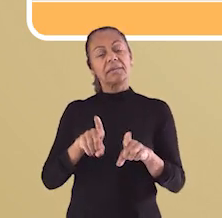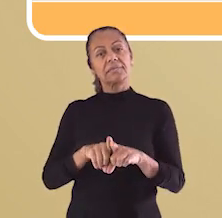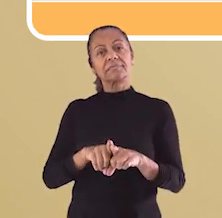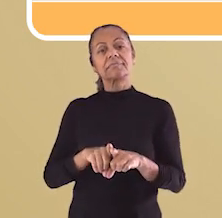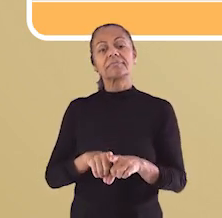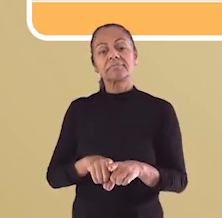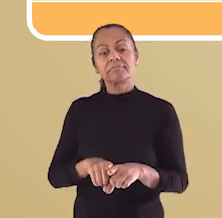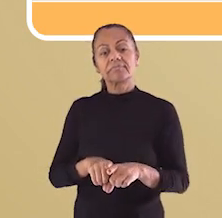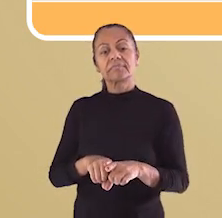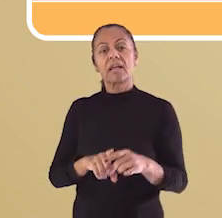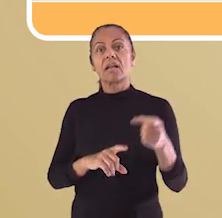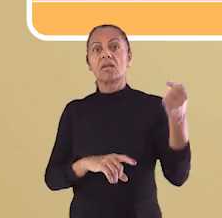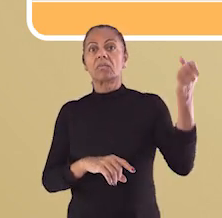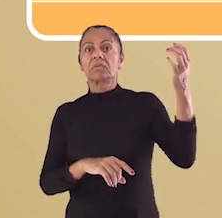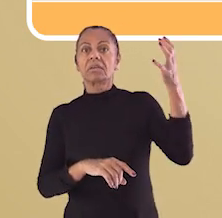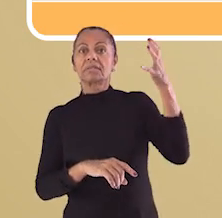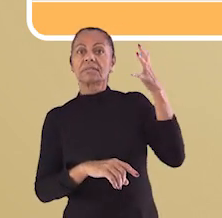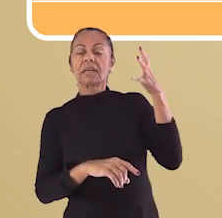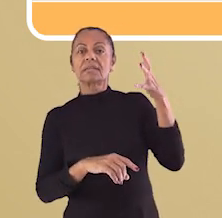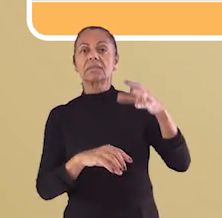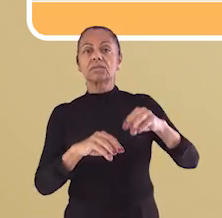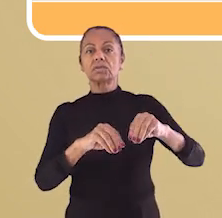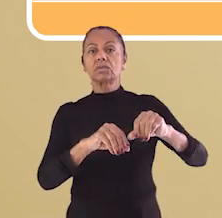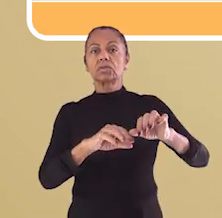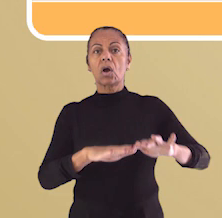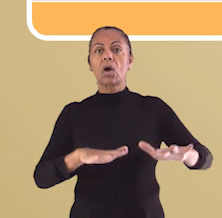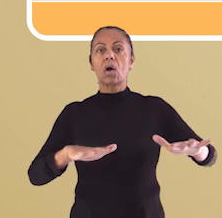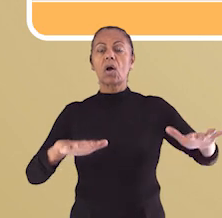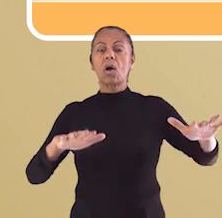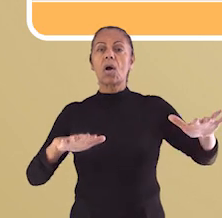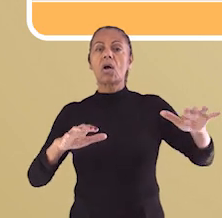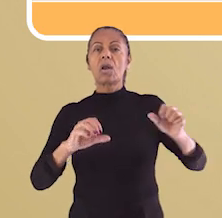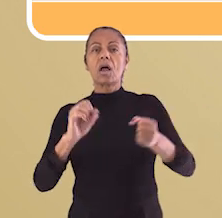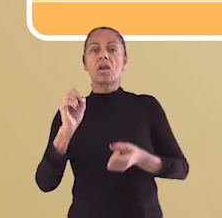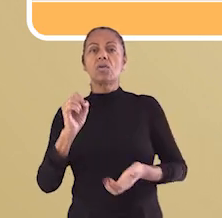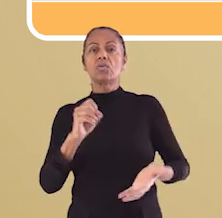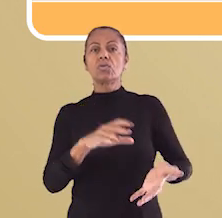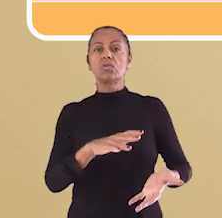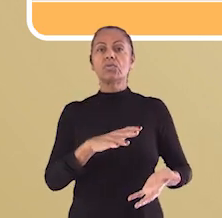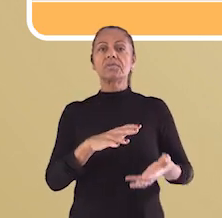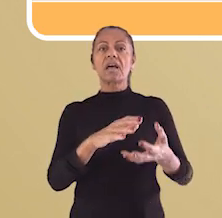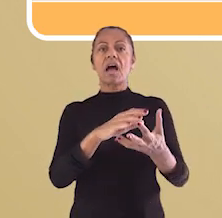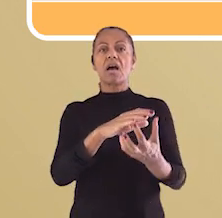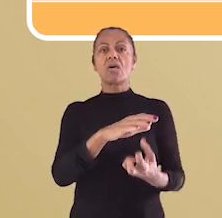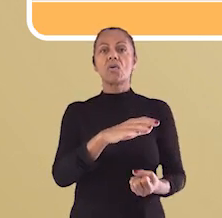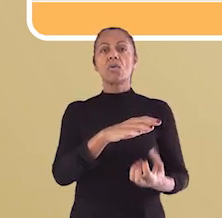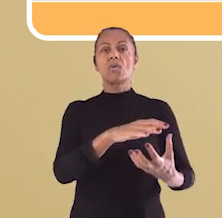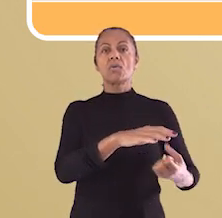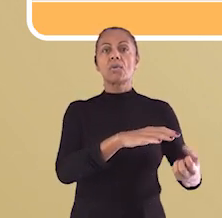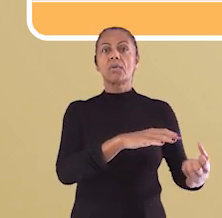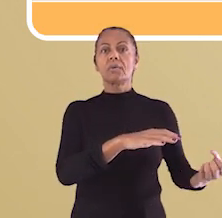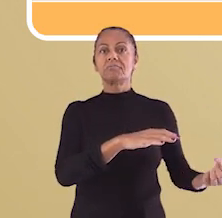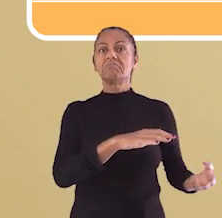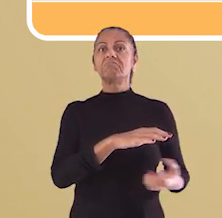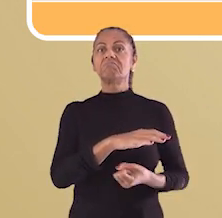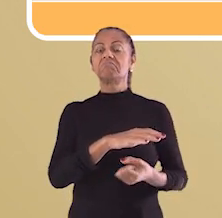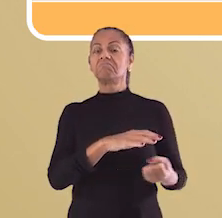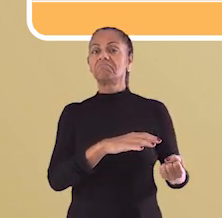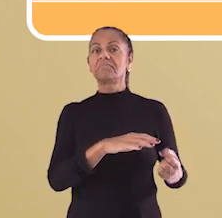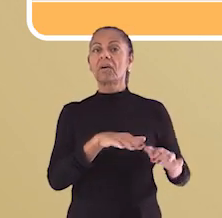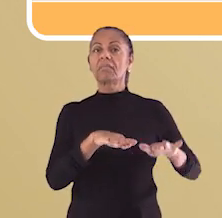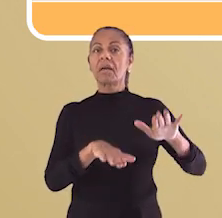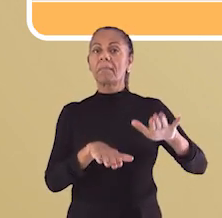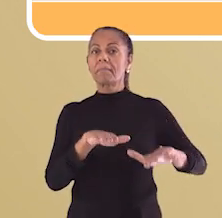de não ser tão forte quanto a do Sol para ajudar as plantas, né? Ela também consegue penetrar no solo e acelerar o processo de germinação das